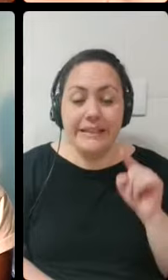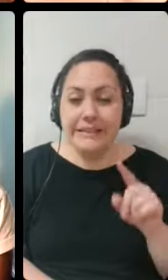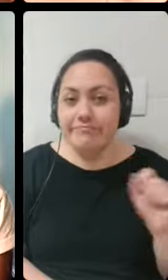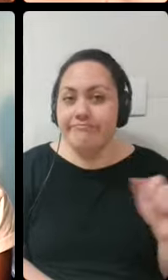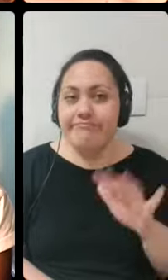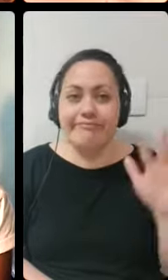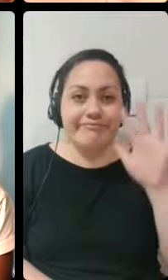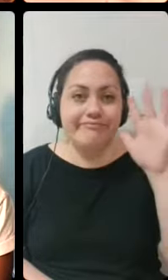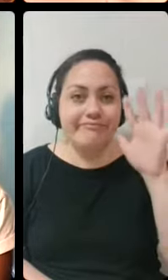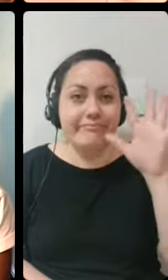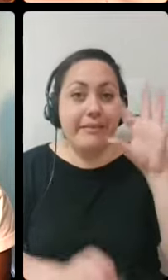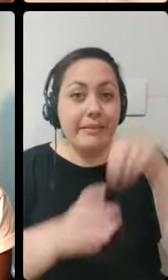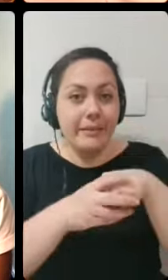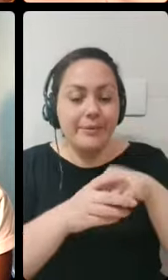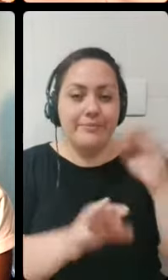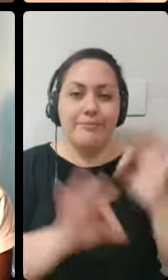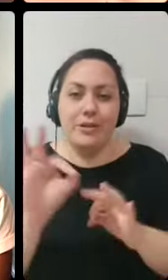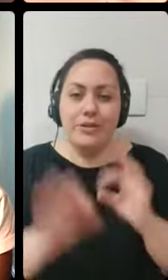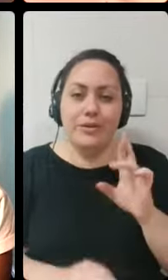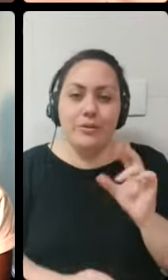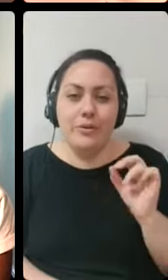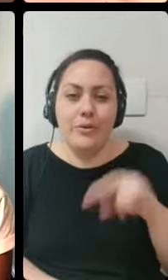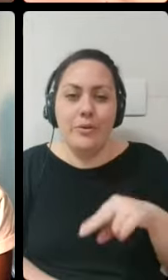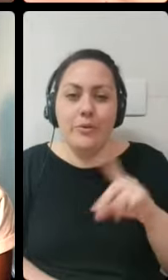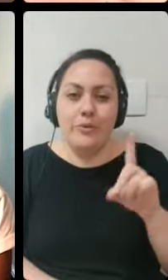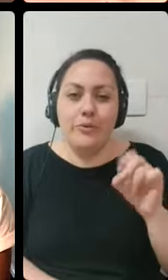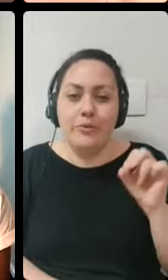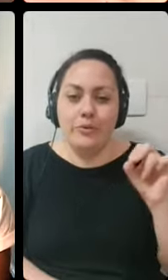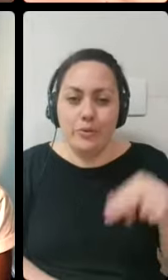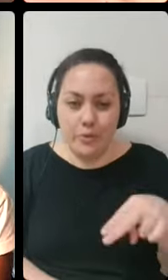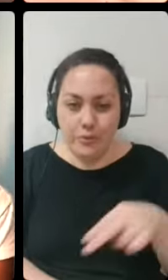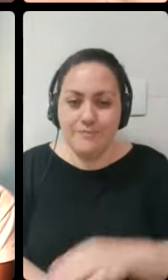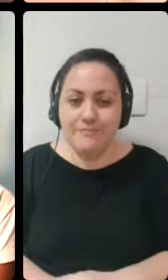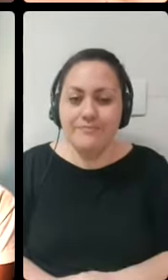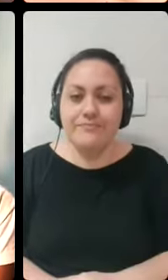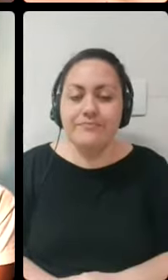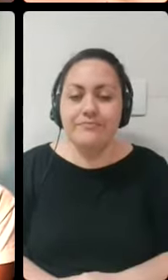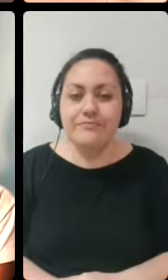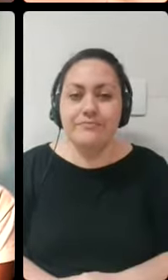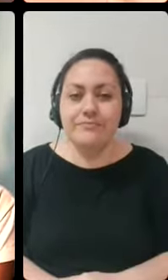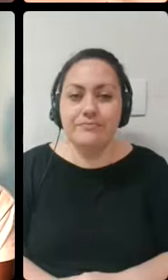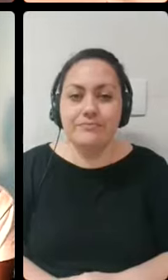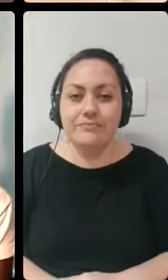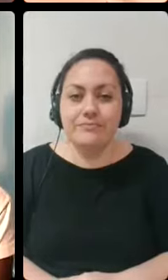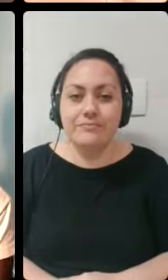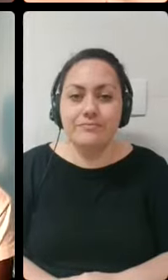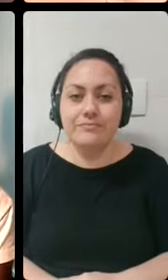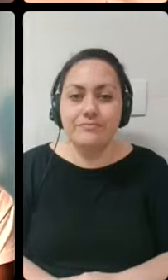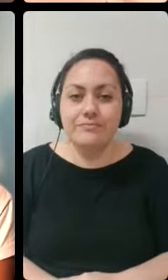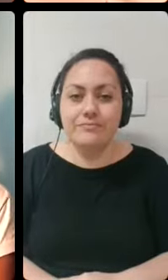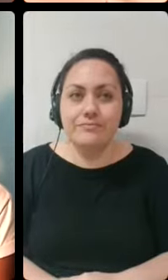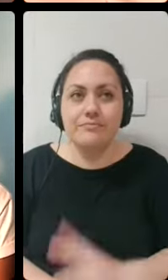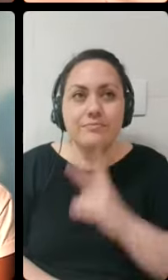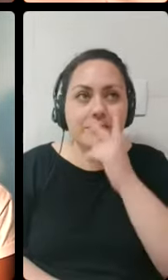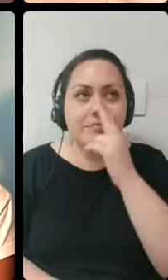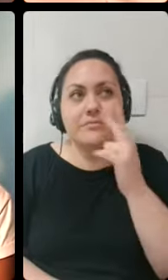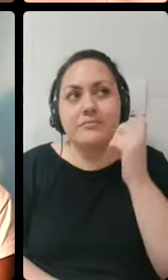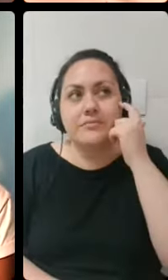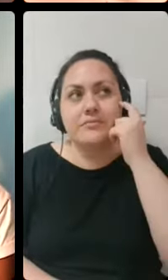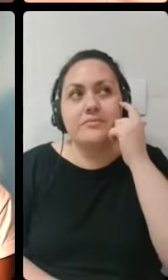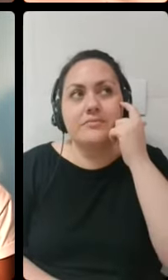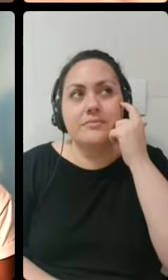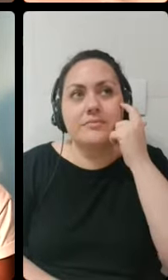né, gente? Eu acho que é trazer essa ideia de autonomia para as pessoas, né? E,